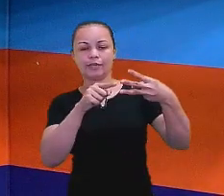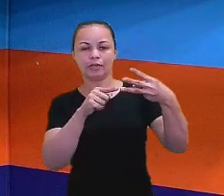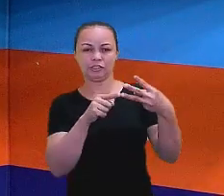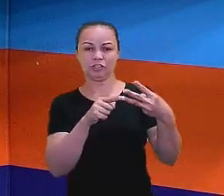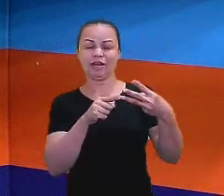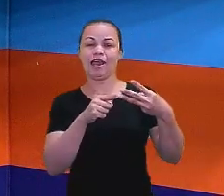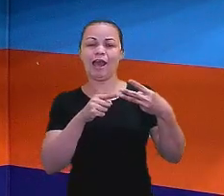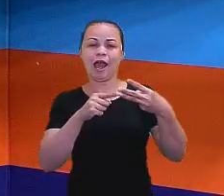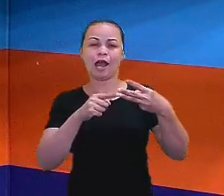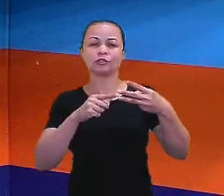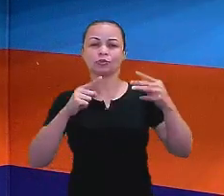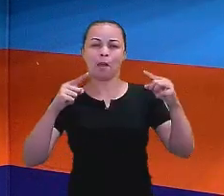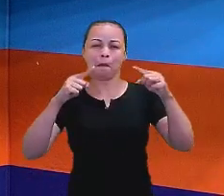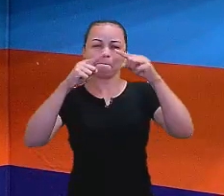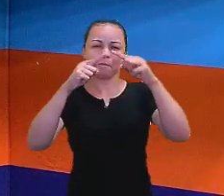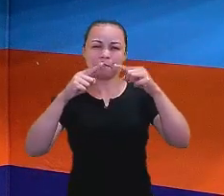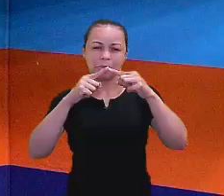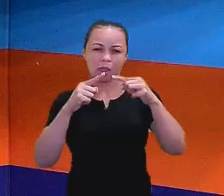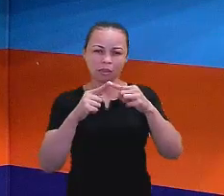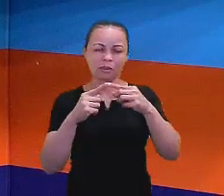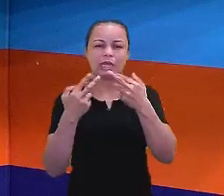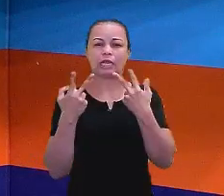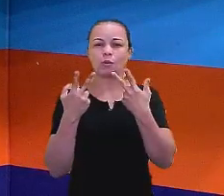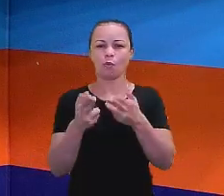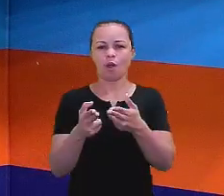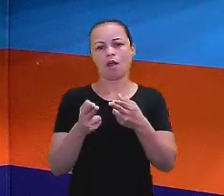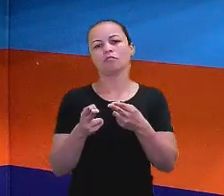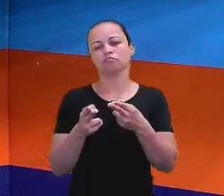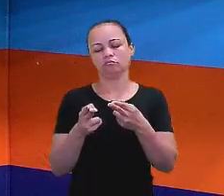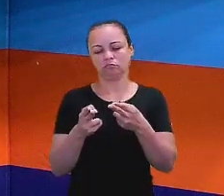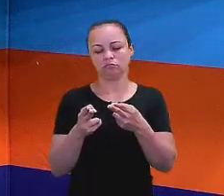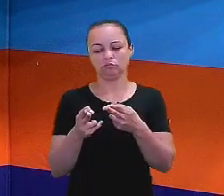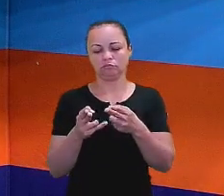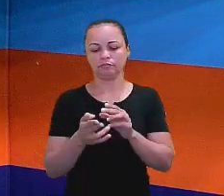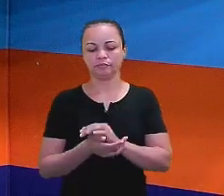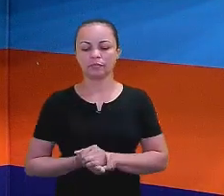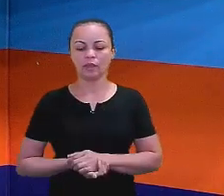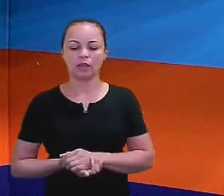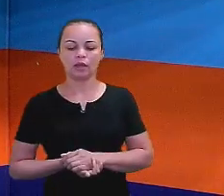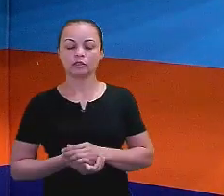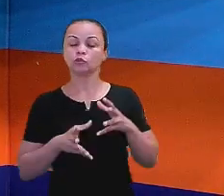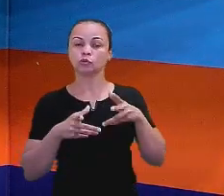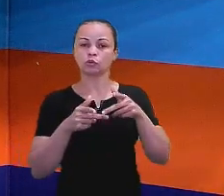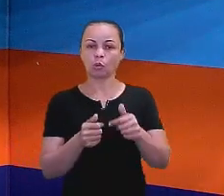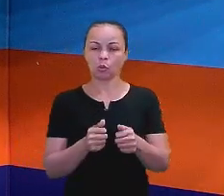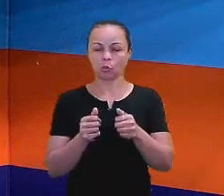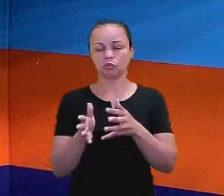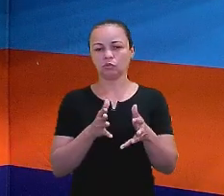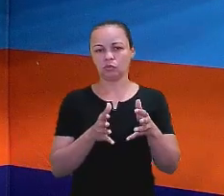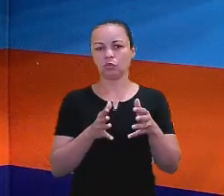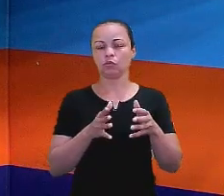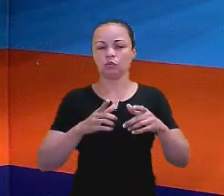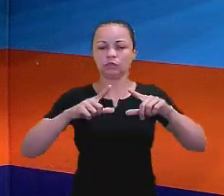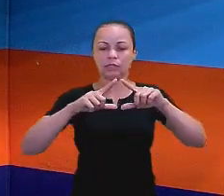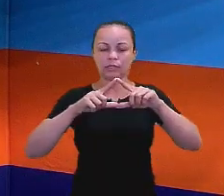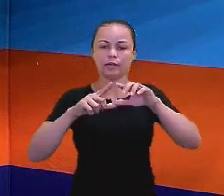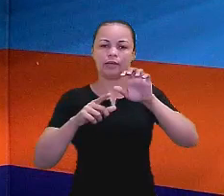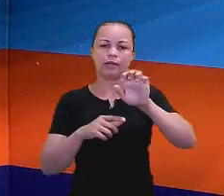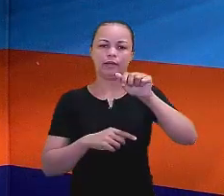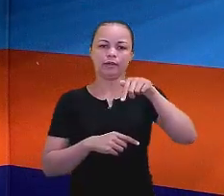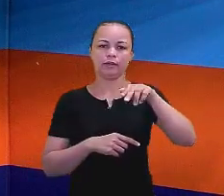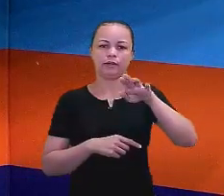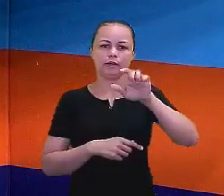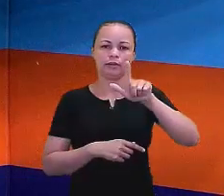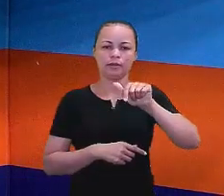com a mesma medida de comprimento. Por consequência, todo triângulo equilátero também é